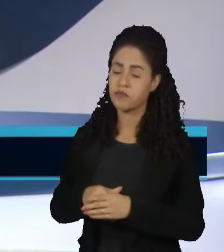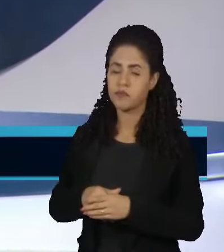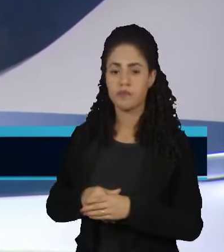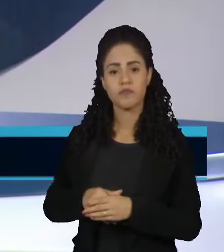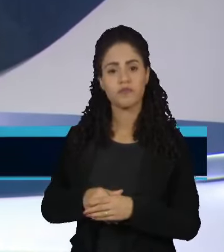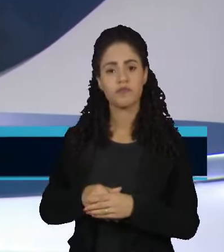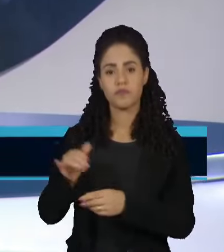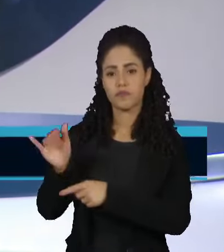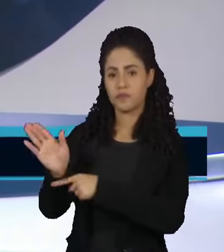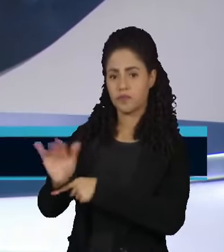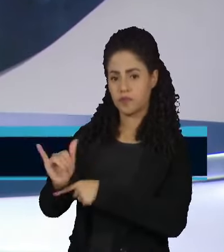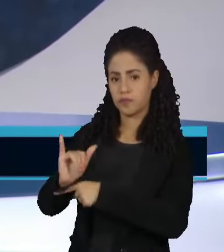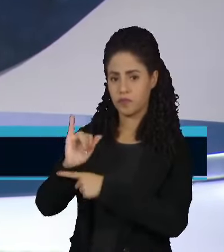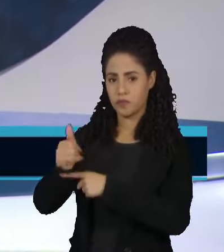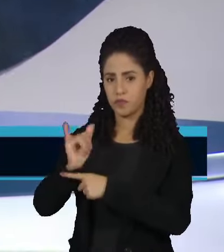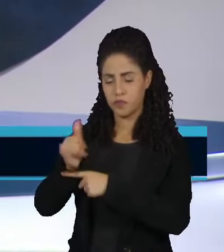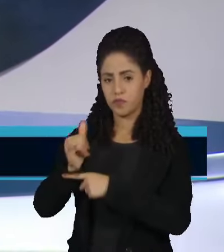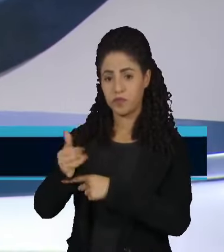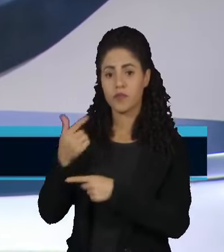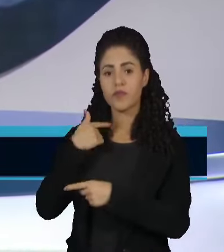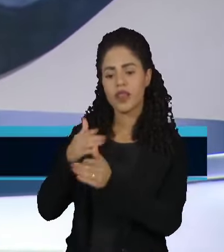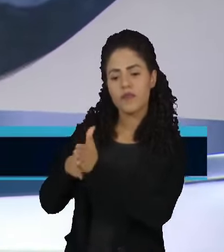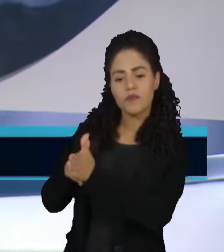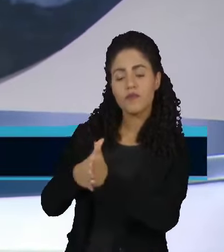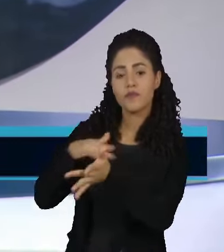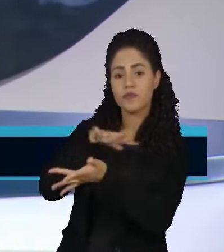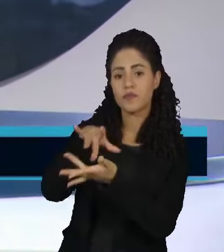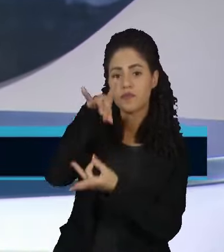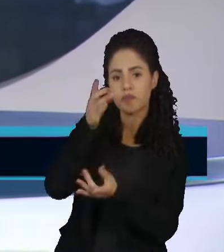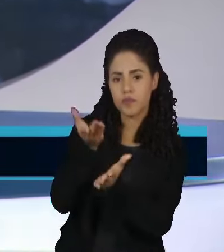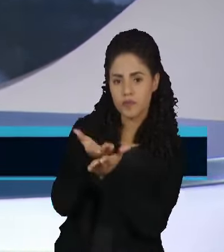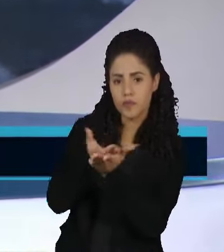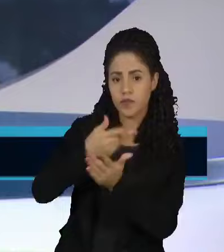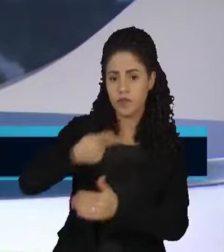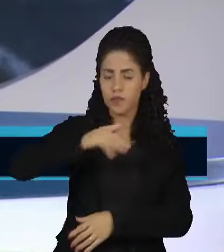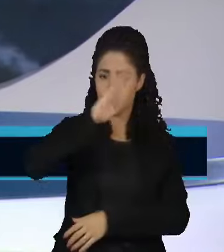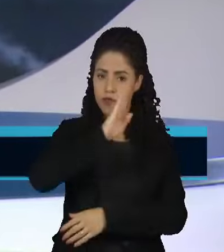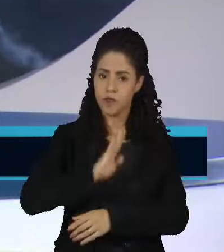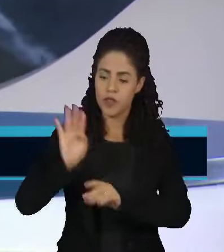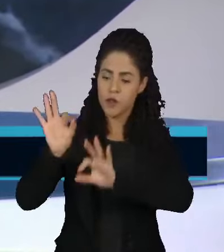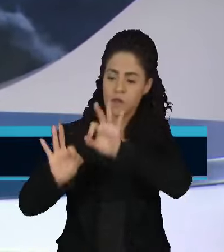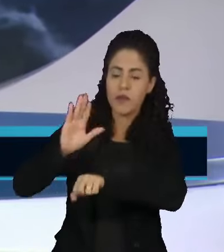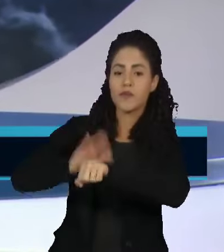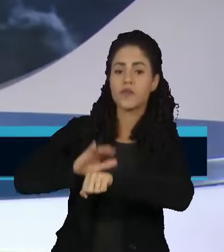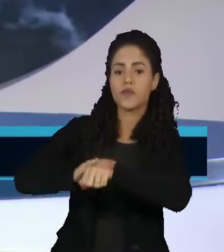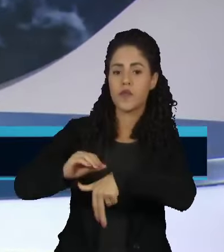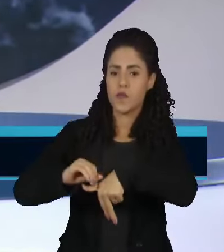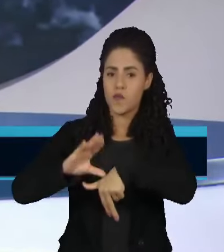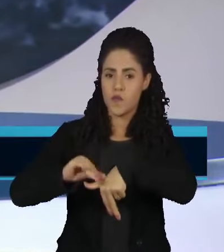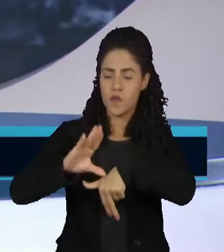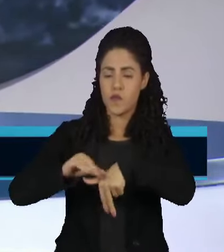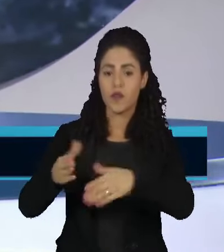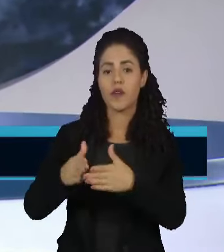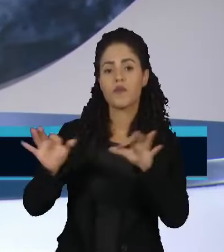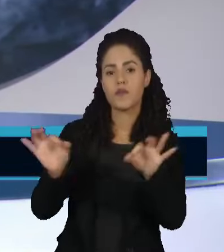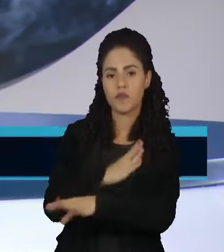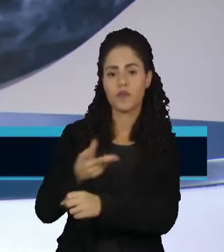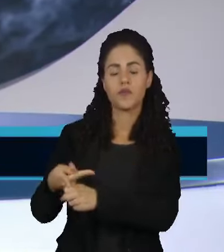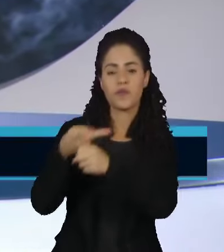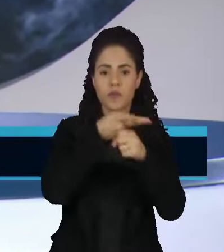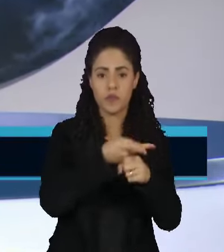O documentário Os Caminhos da Democracia, a história do movimento estudantil no Brasil, produzido pela TV Cultura, é finalista do Prêmio